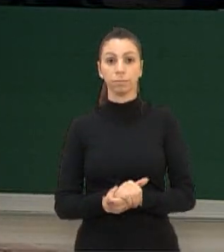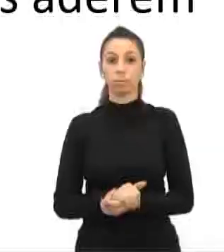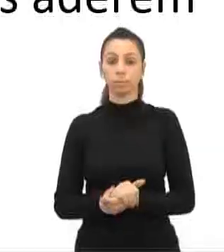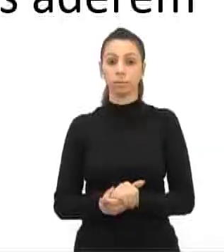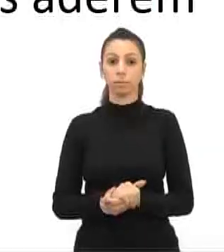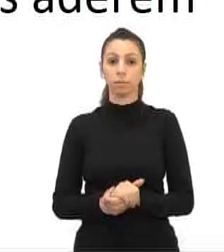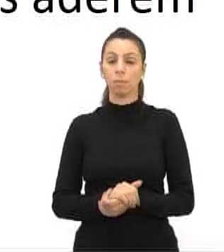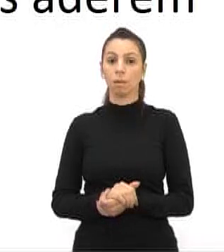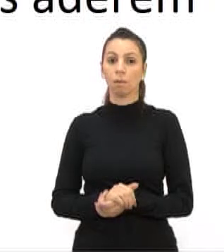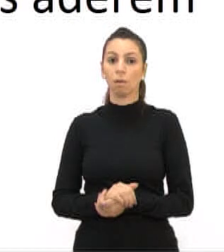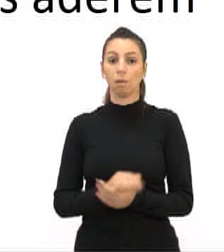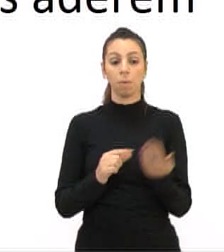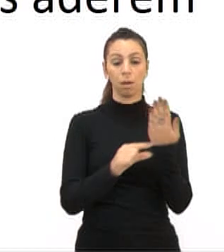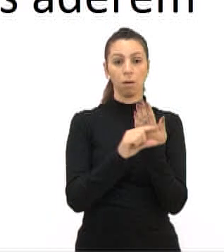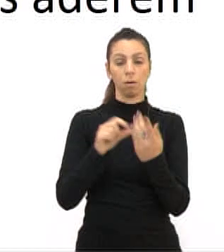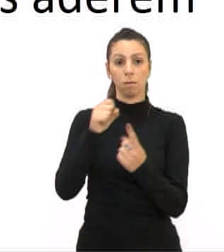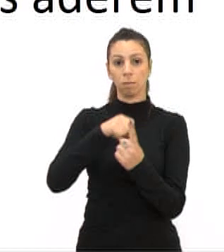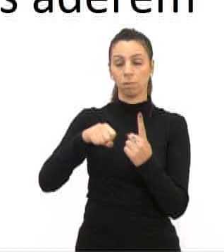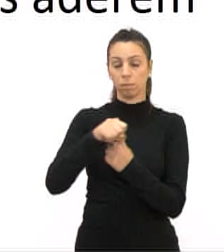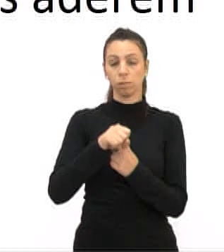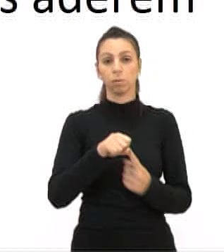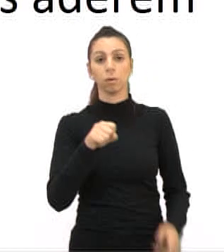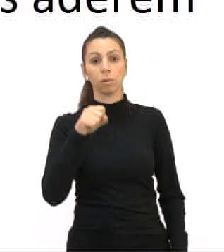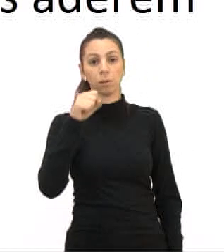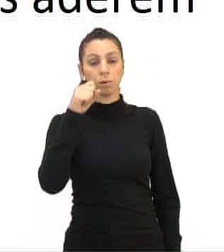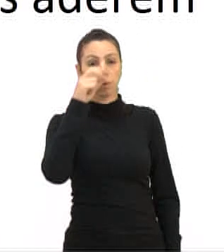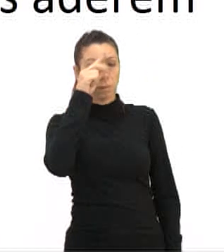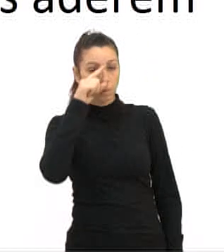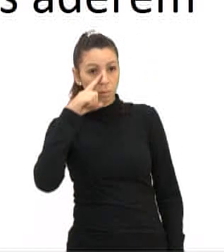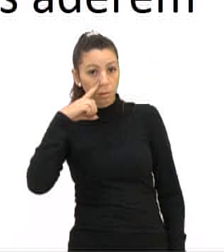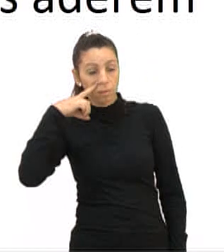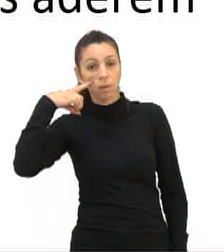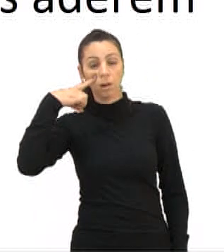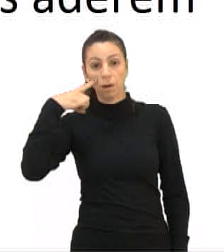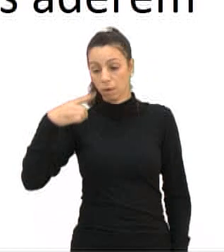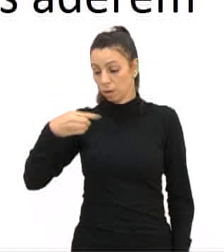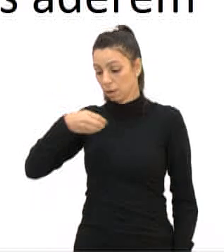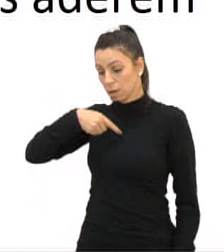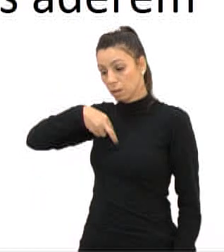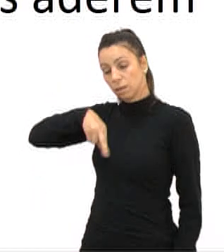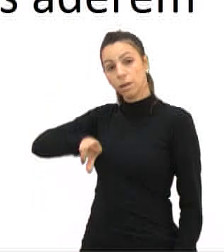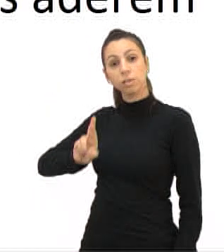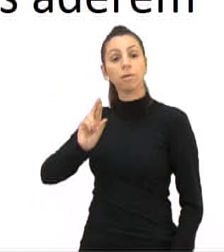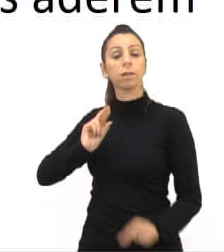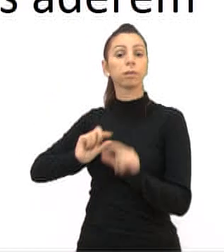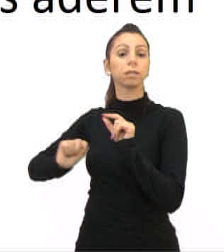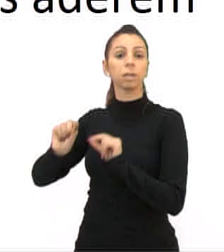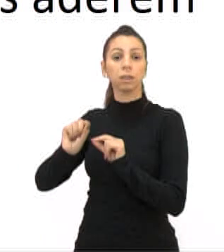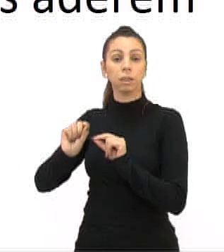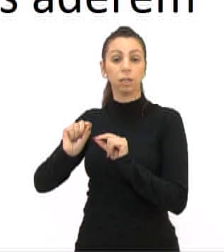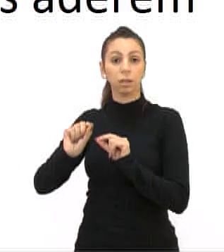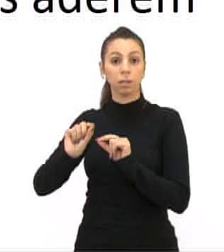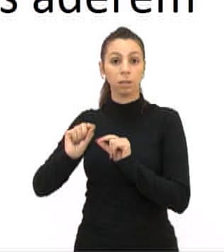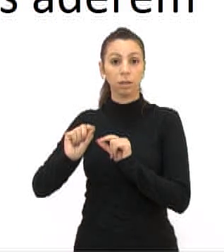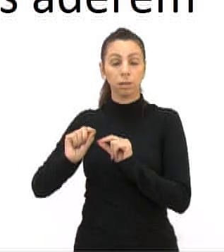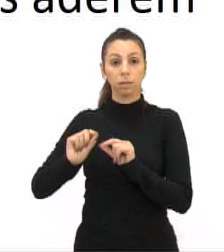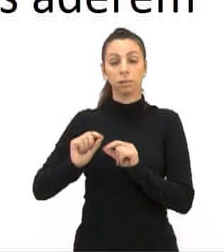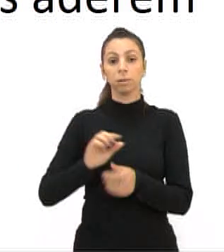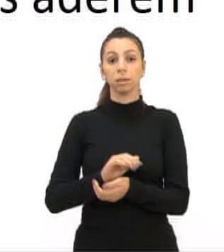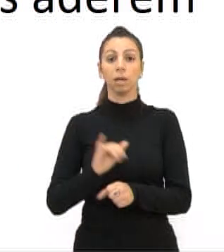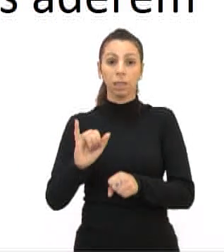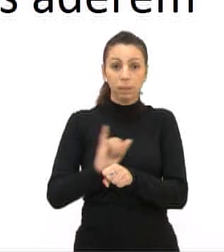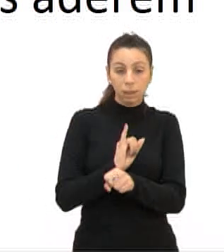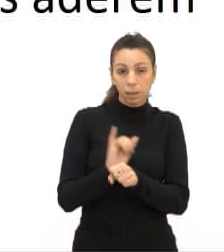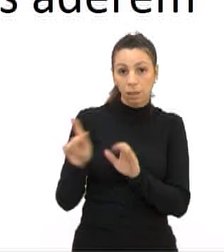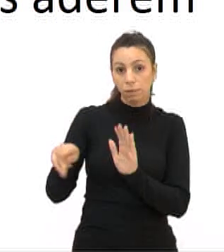a religião é um sistema solidário de crenças e de práticas relativas às coisas sagradas, que reúne todos aqueles que